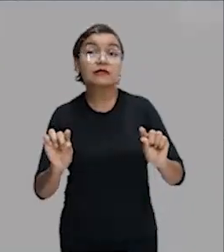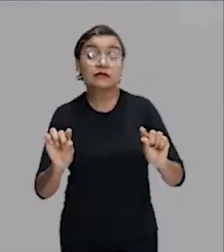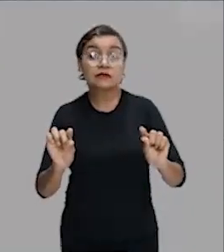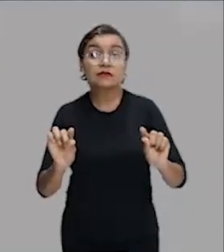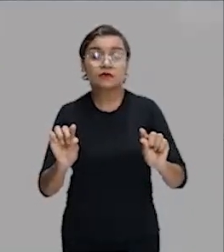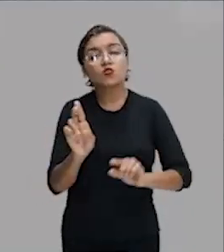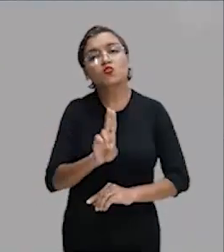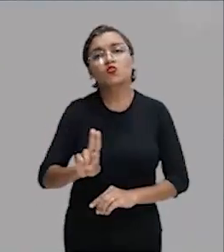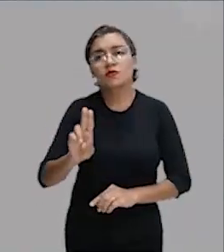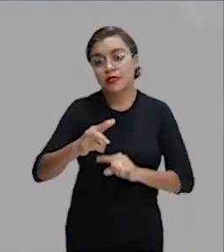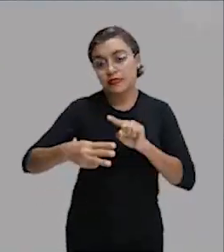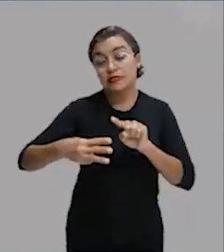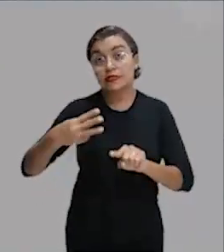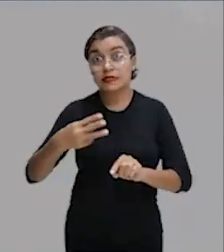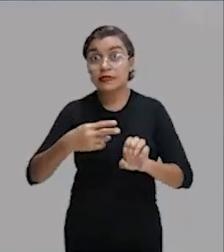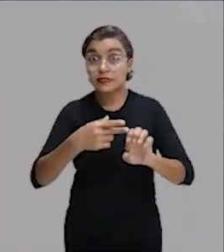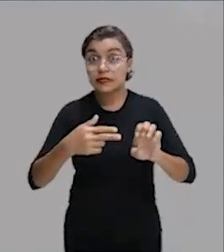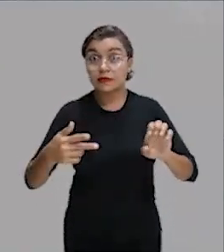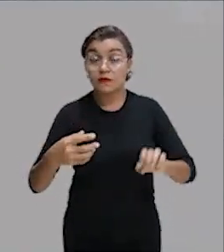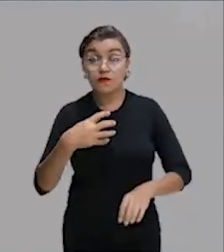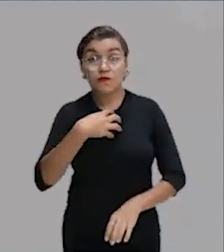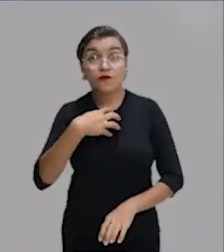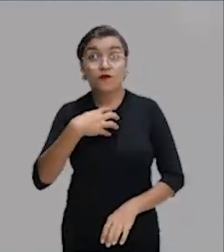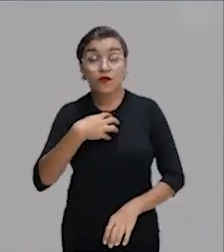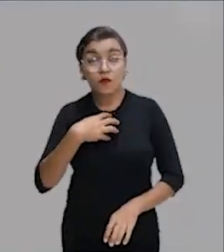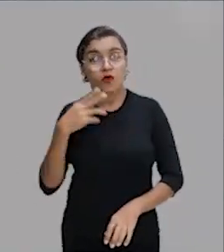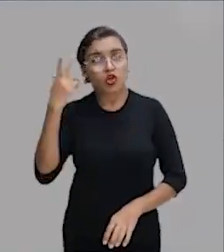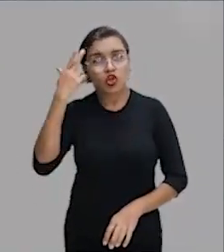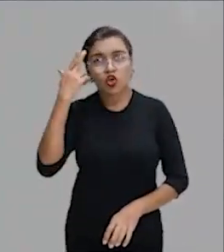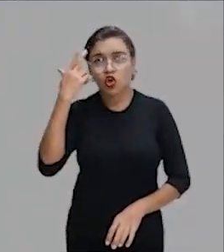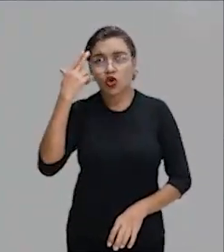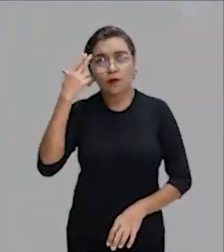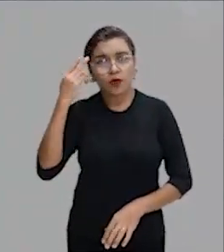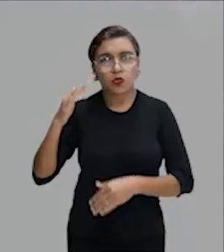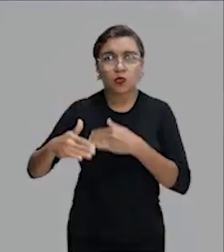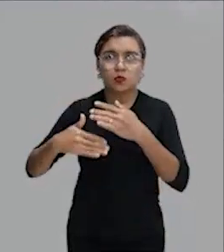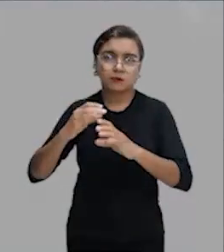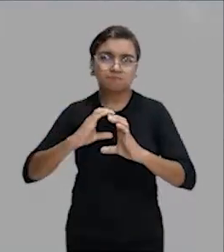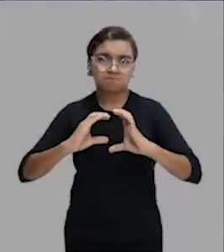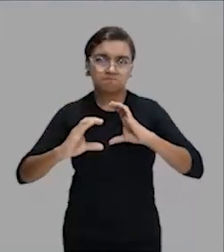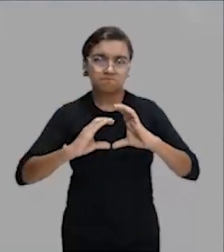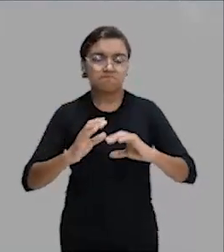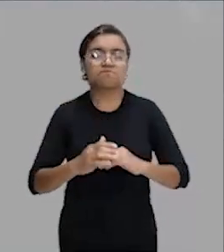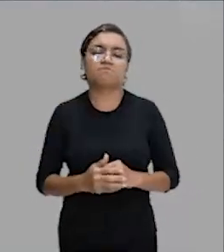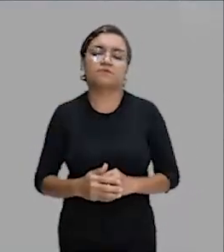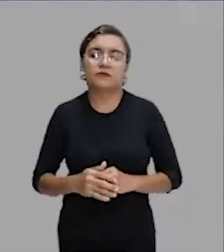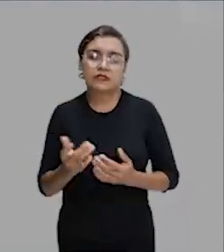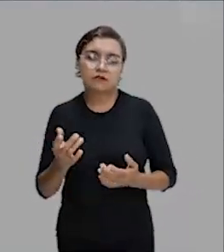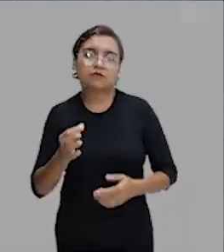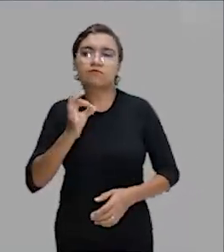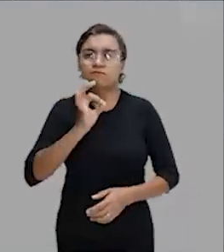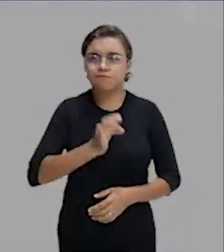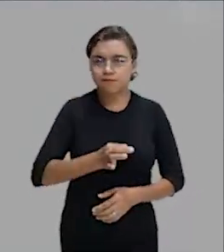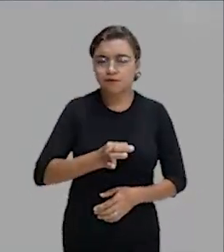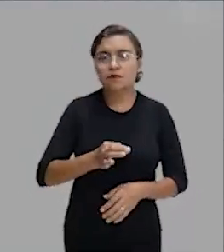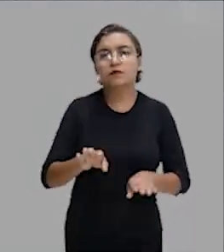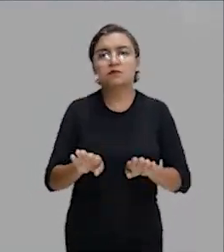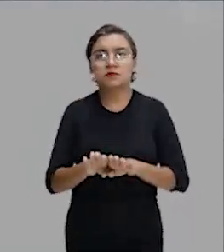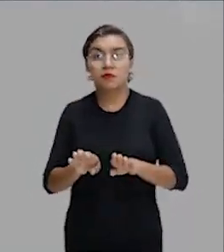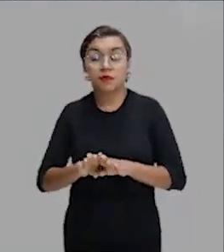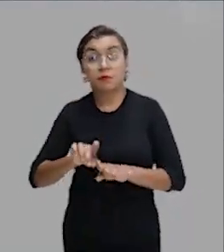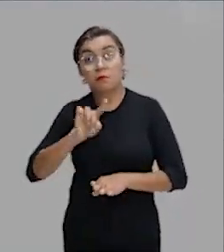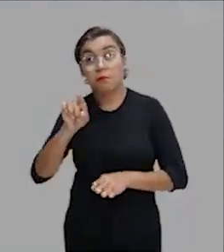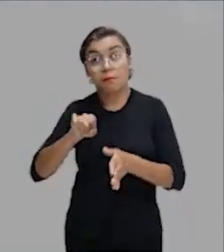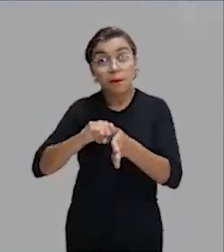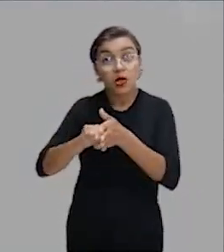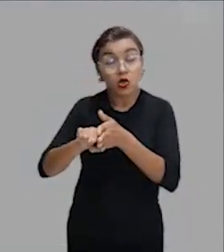os três elementos ou as três formas que são comuns no processo comunicativo. Forma afirmativa, interrogativa e